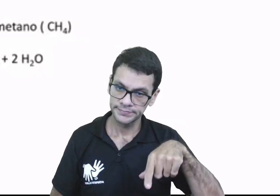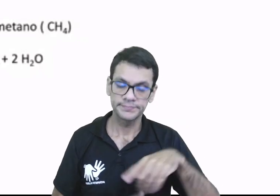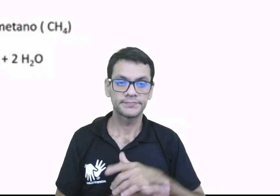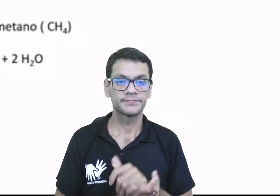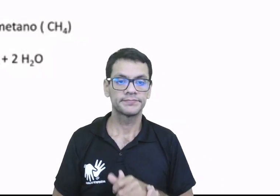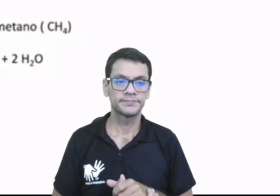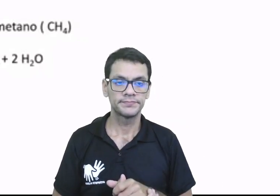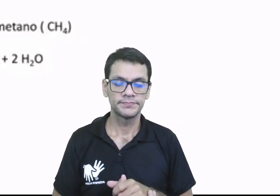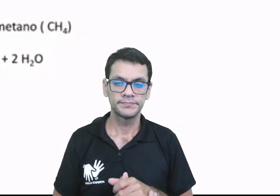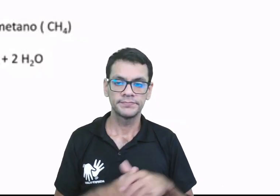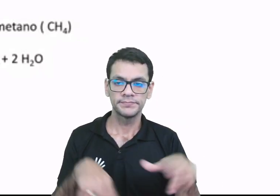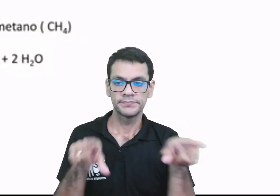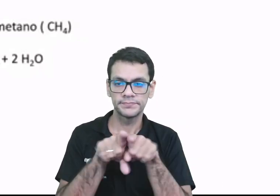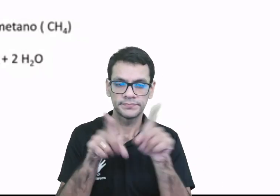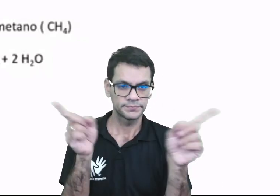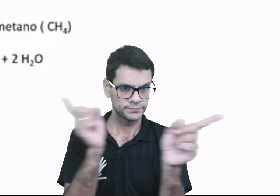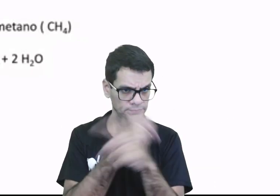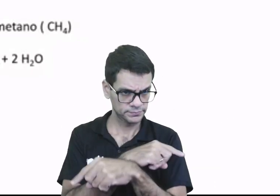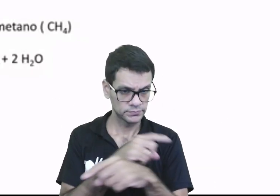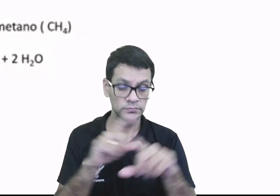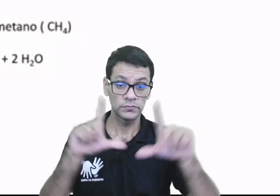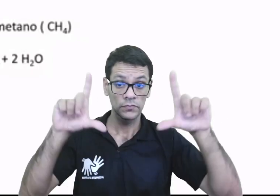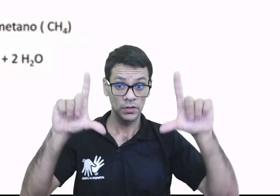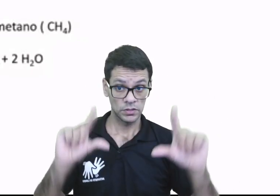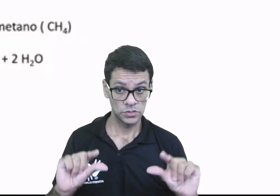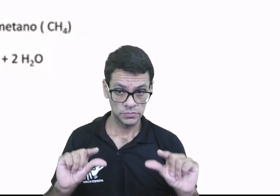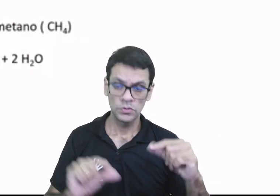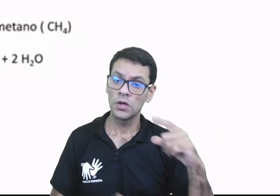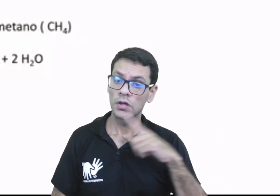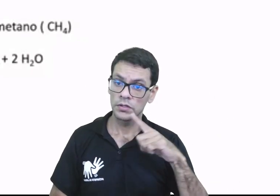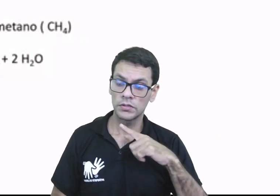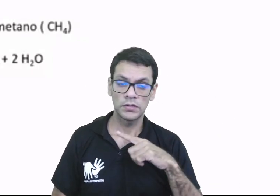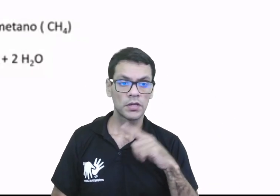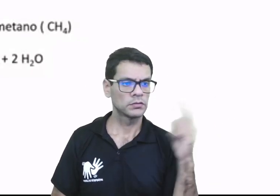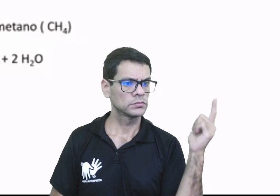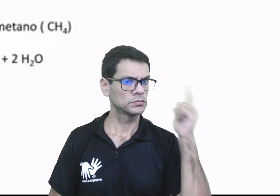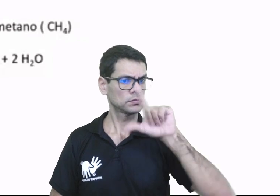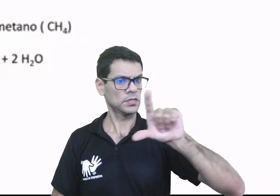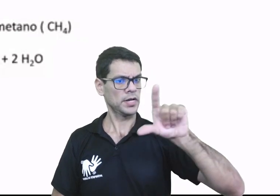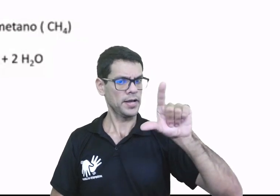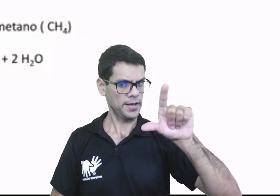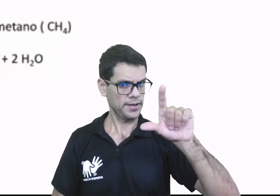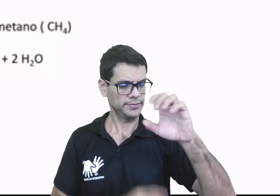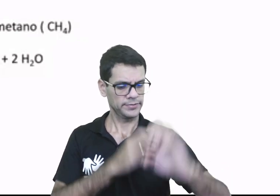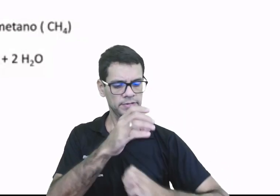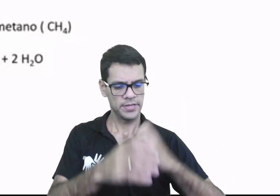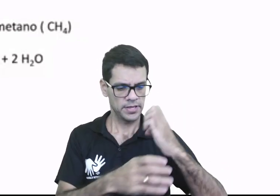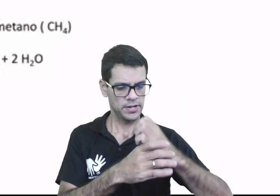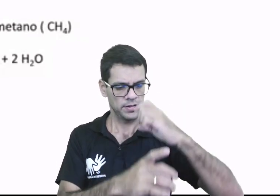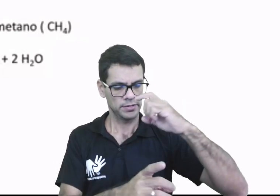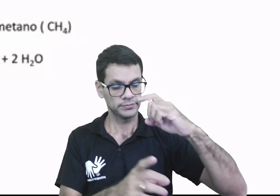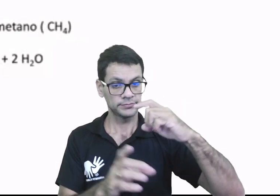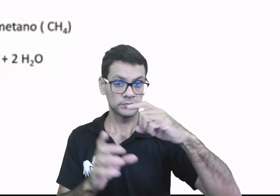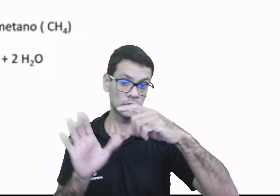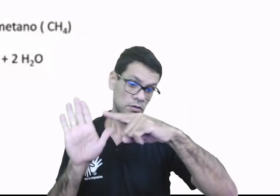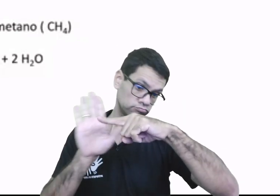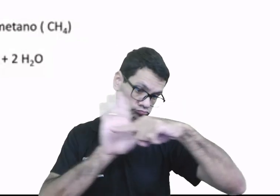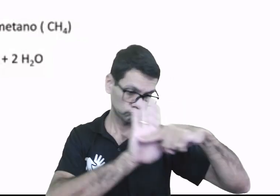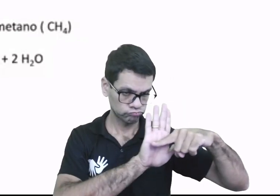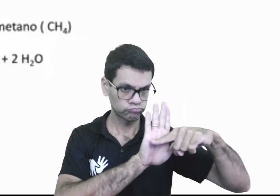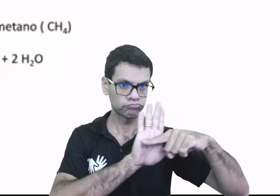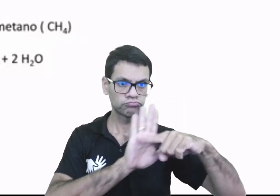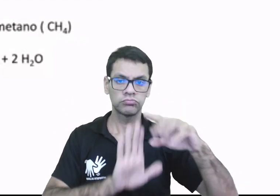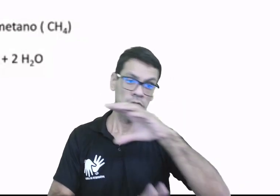Ao contrário, quando o NOx diminui, vai haver ganho de elétrons, então ganho de carga negativa.